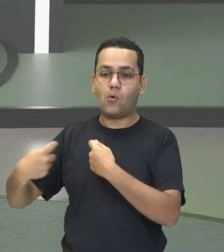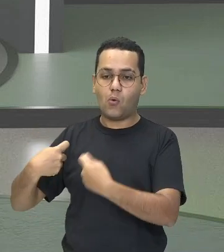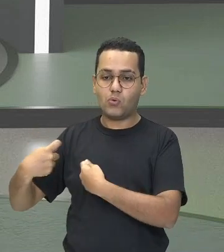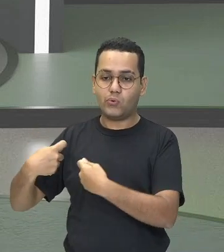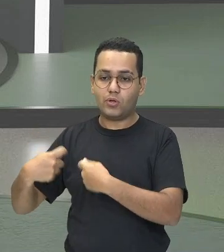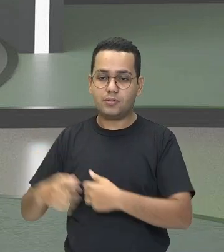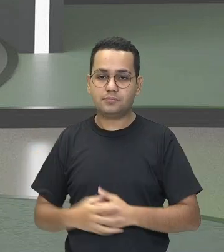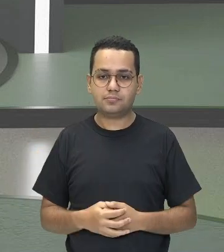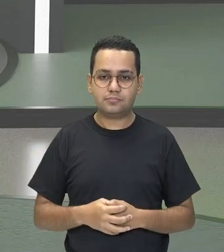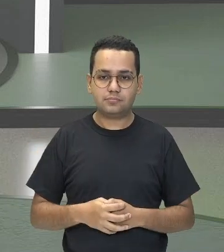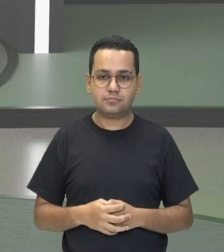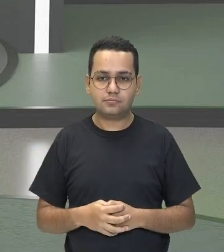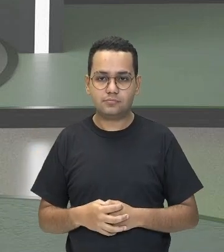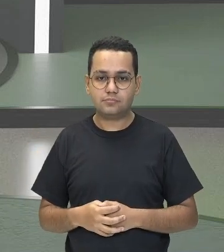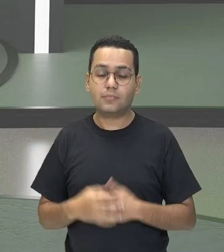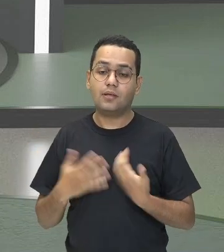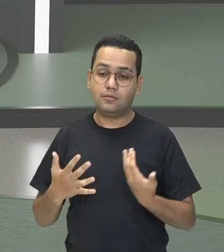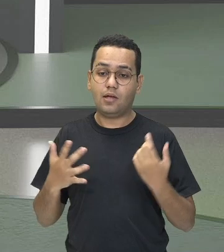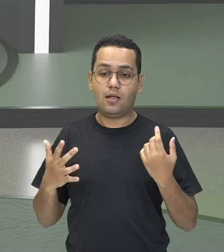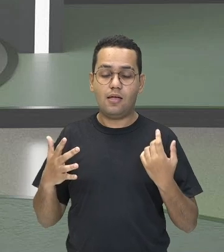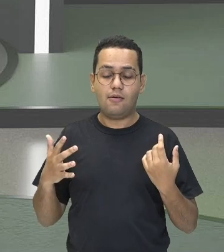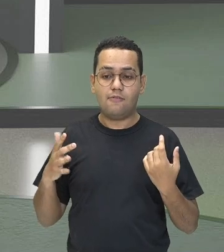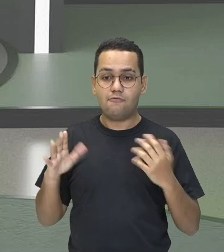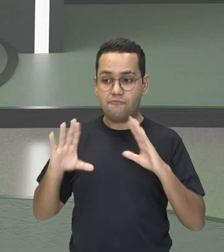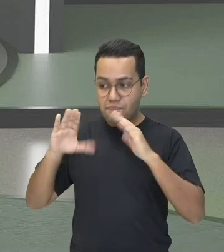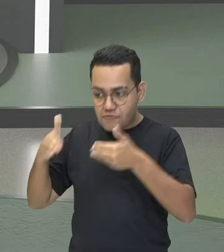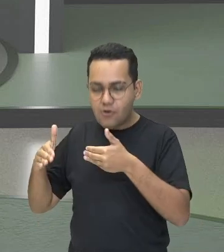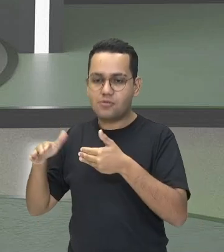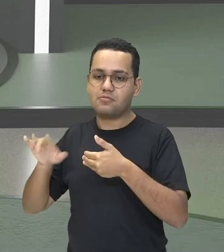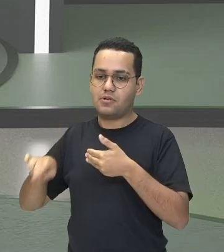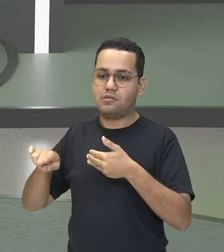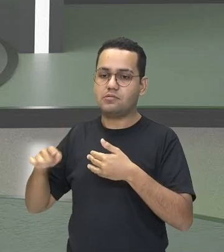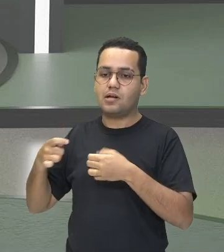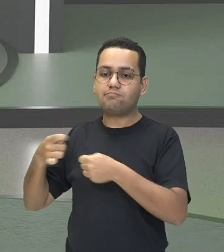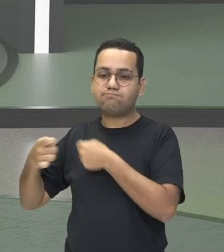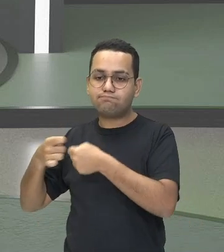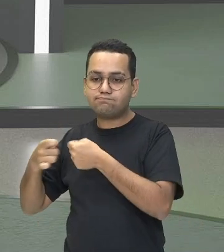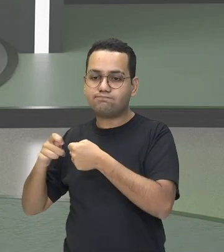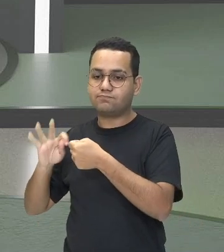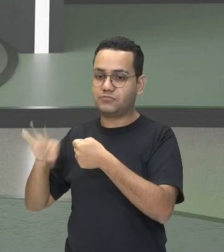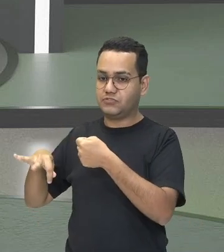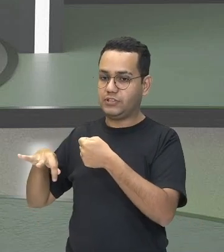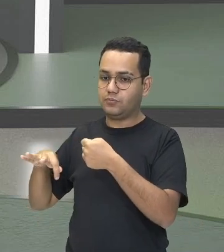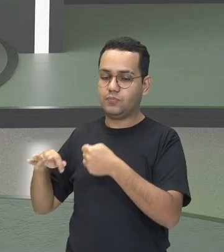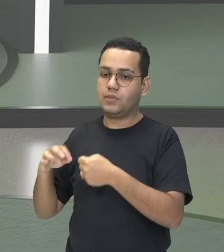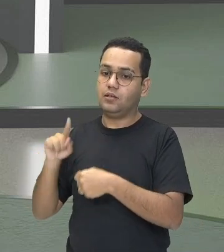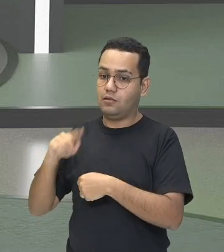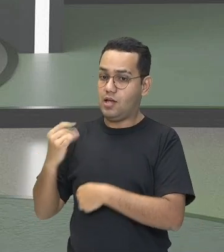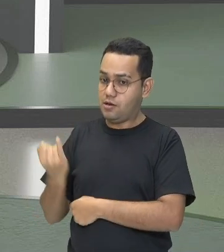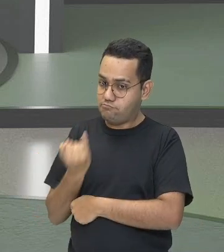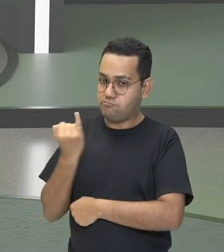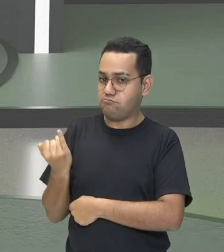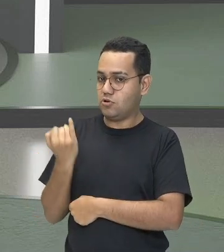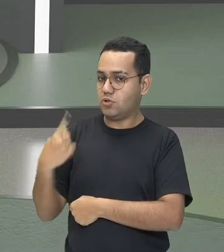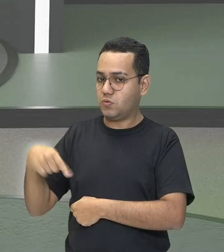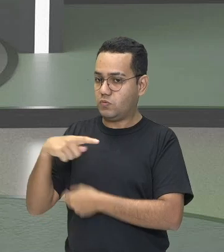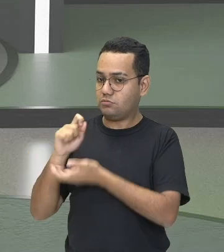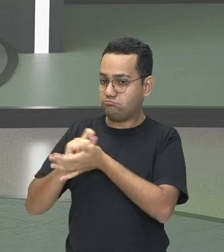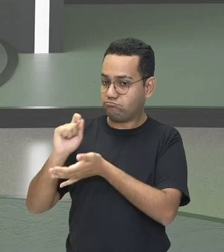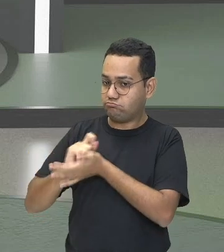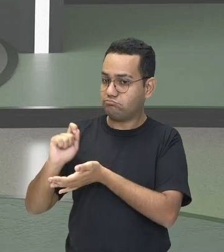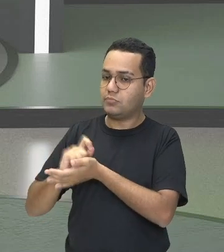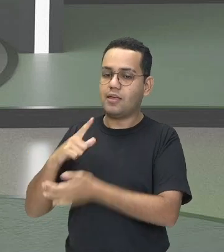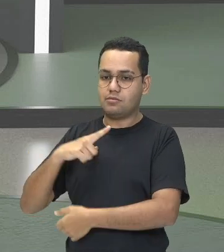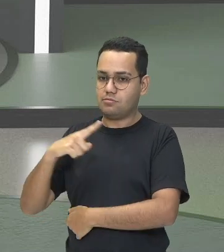catalizador de volta ao final é importante você anotar isso porque é uma informação muito importante costuma bastante cair em